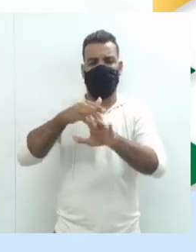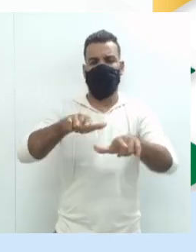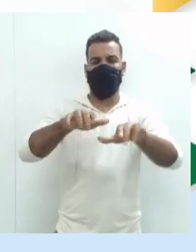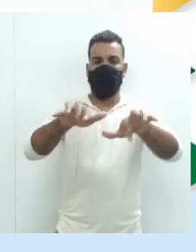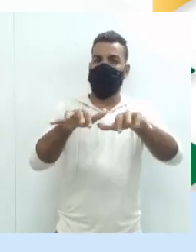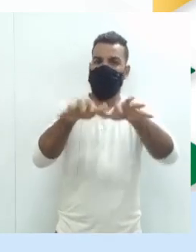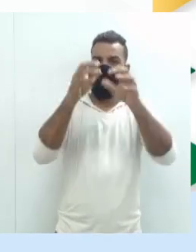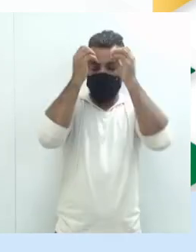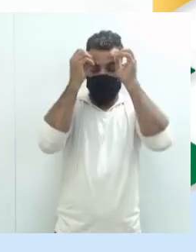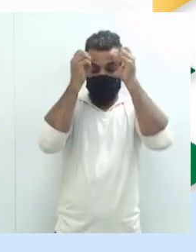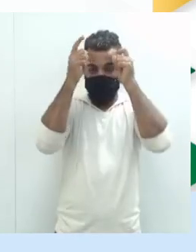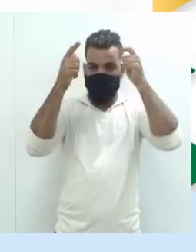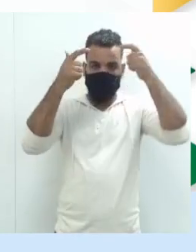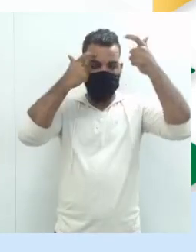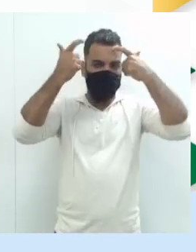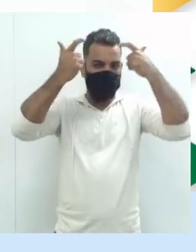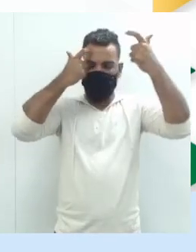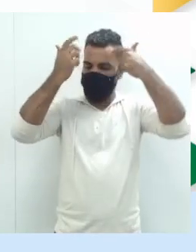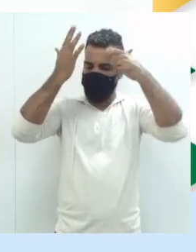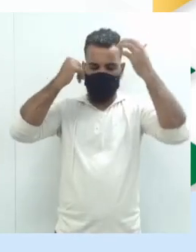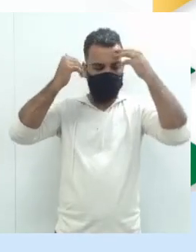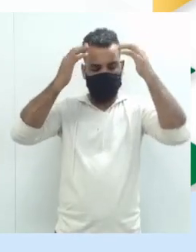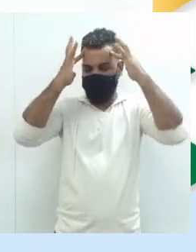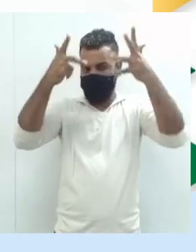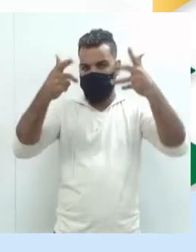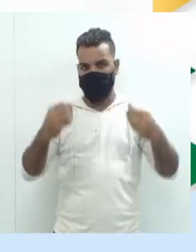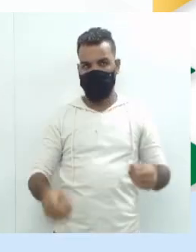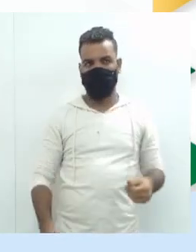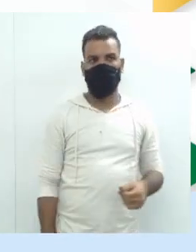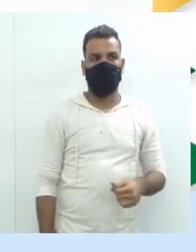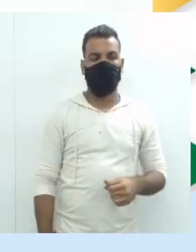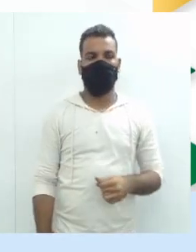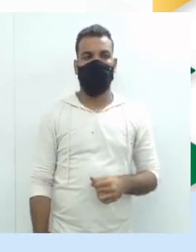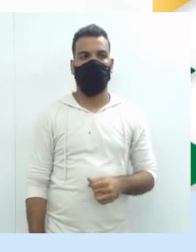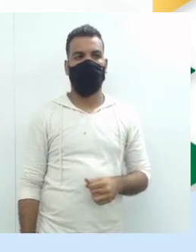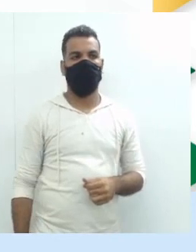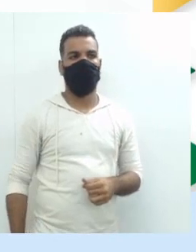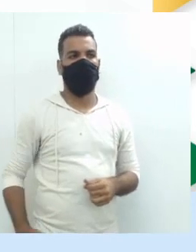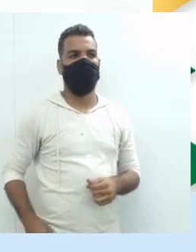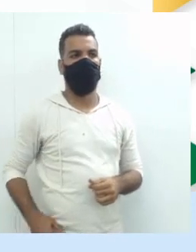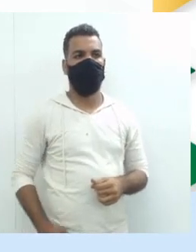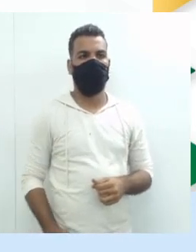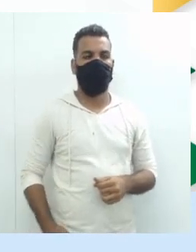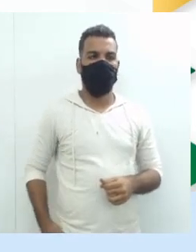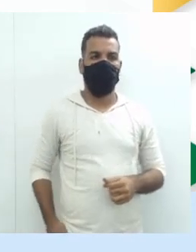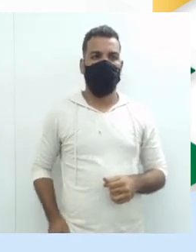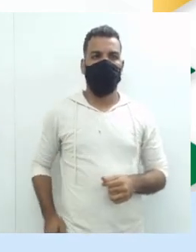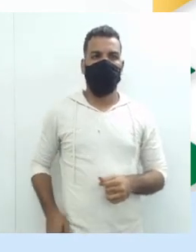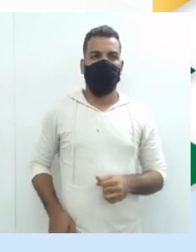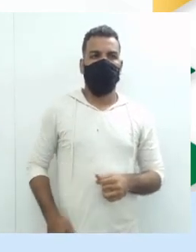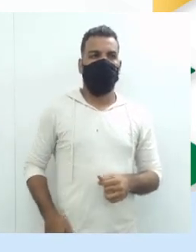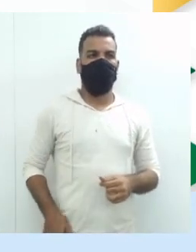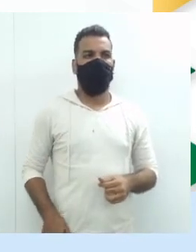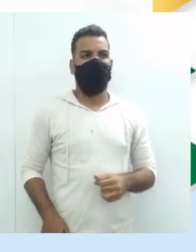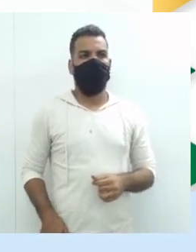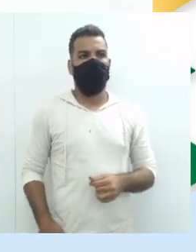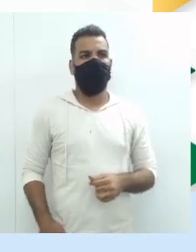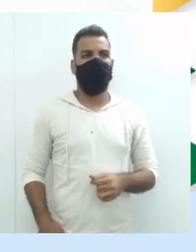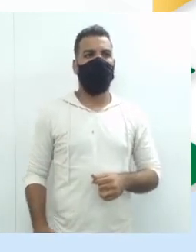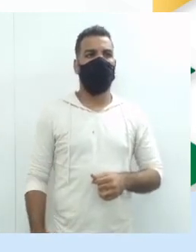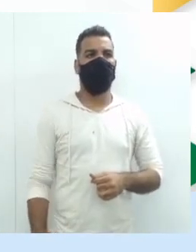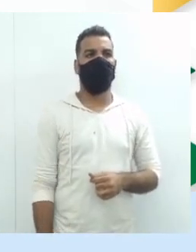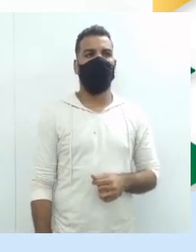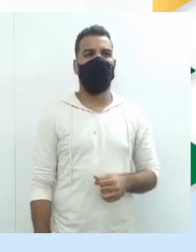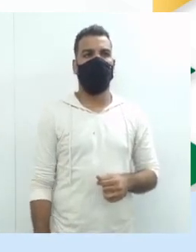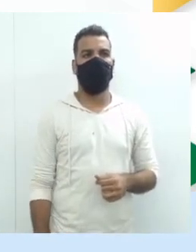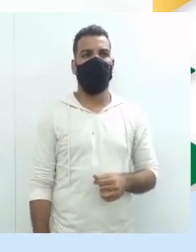galera que está ali, ó, ligada em tudo mesmo, certo? Bom, temos aí agora na tela um exemplo de um